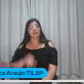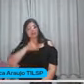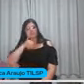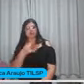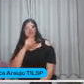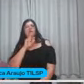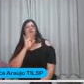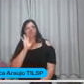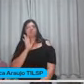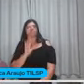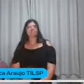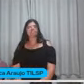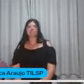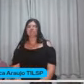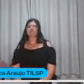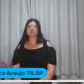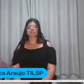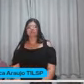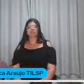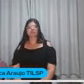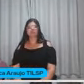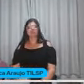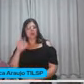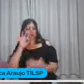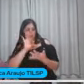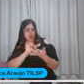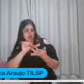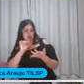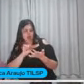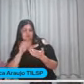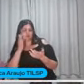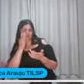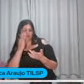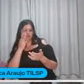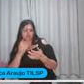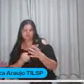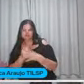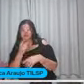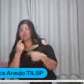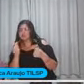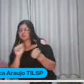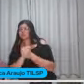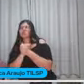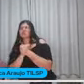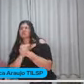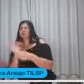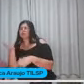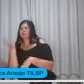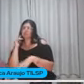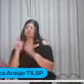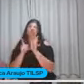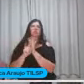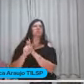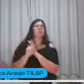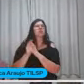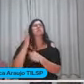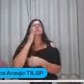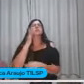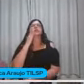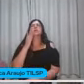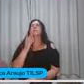Essa oportunidade De listar essas perguntas E vamos descobrir juntos Então vamos lá pesquisar E tentar descobrir